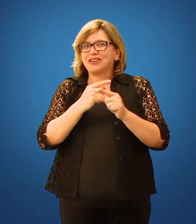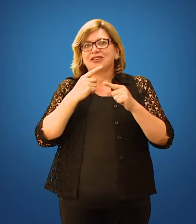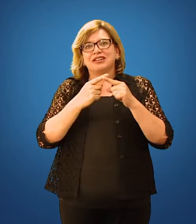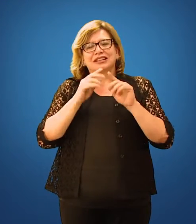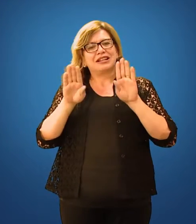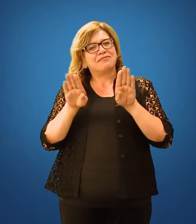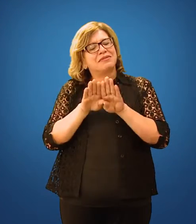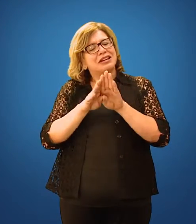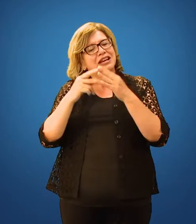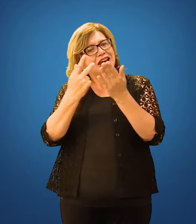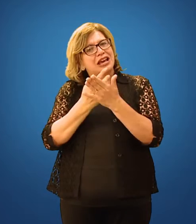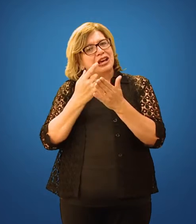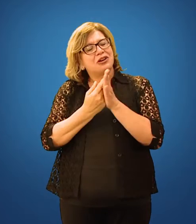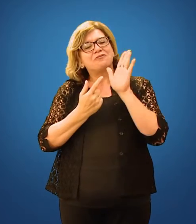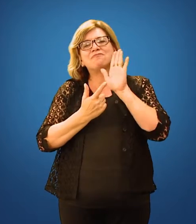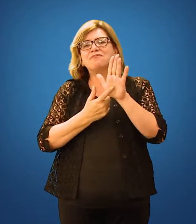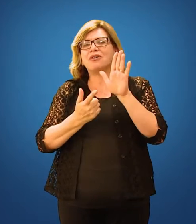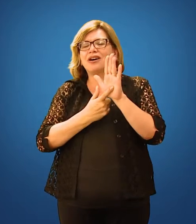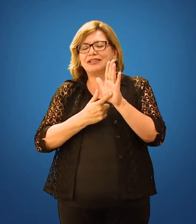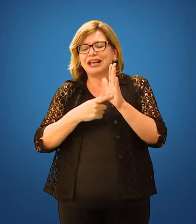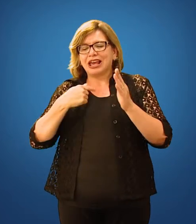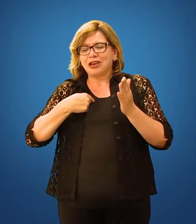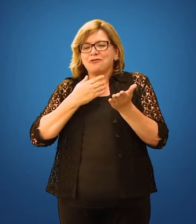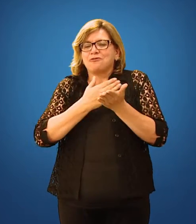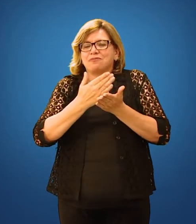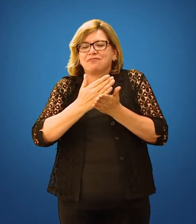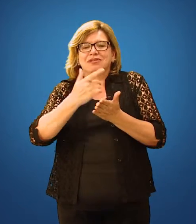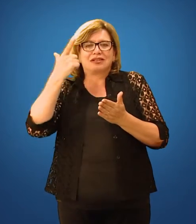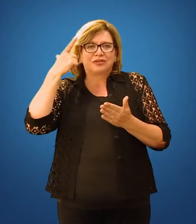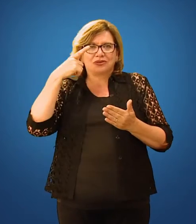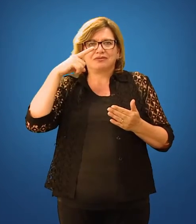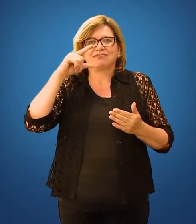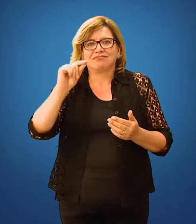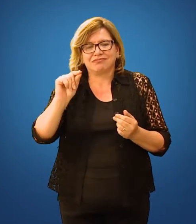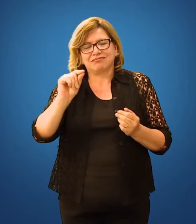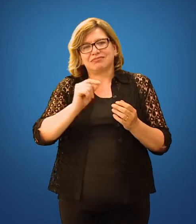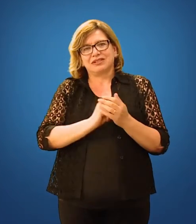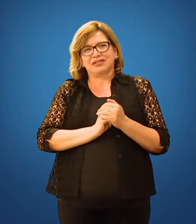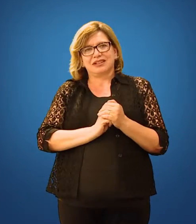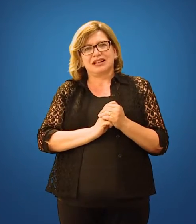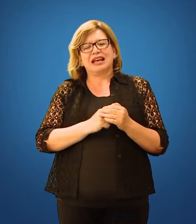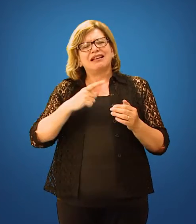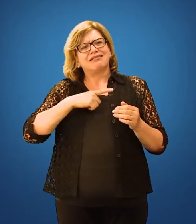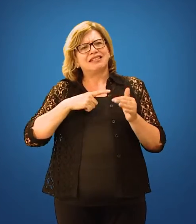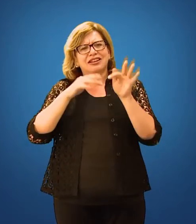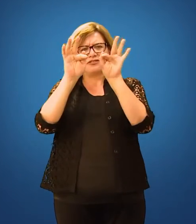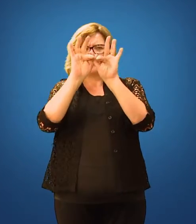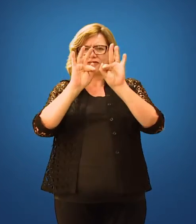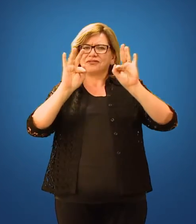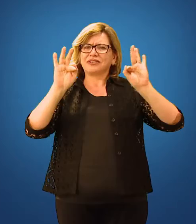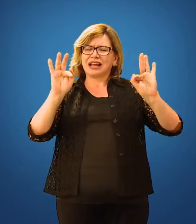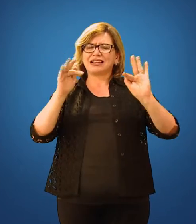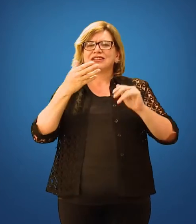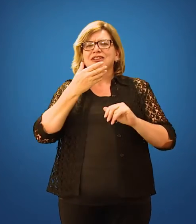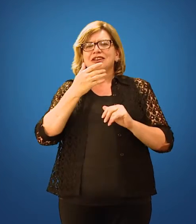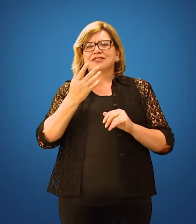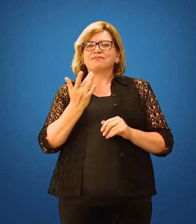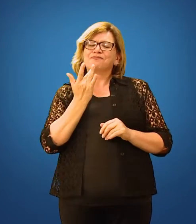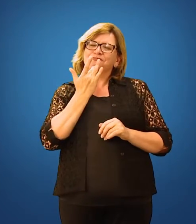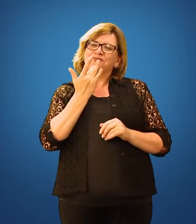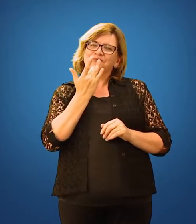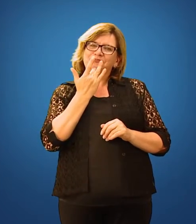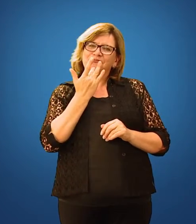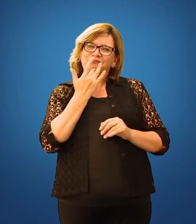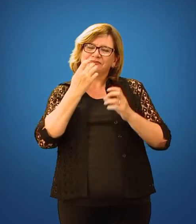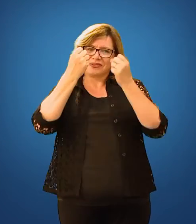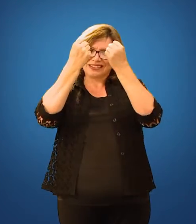uma possibilidade de começar de novo com mais inteligência e não como um fracasso. Tem uma frase do Paulo Freire que é bem importante para a